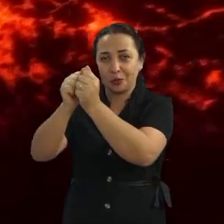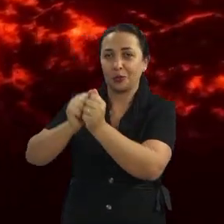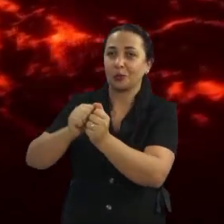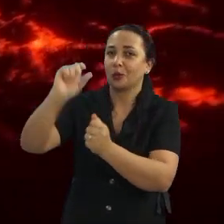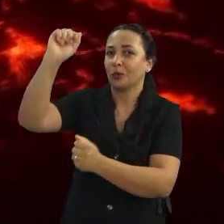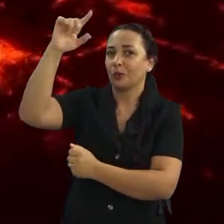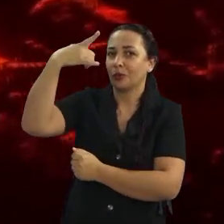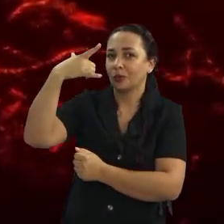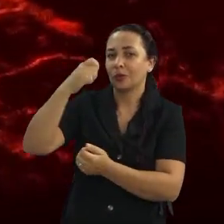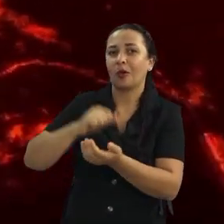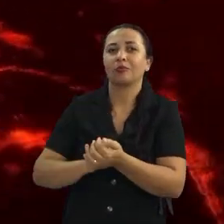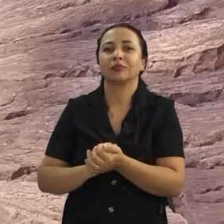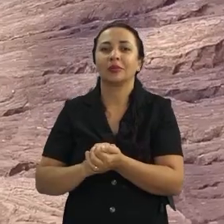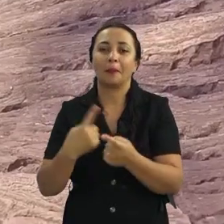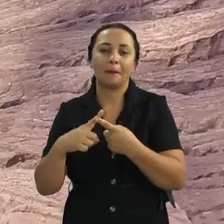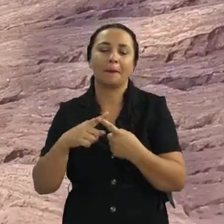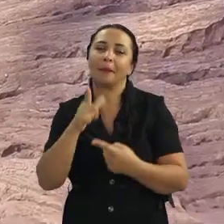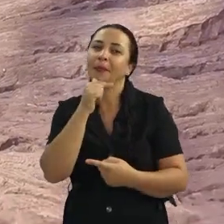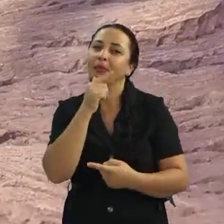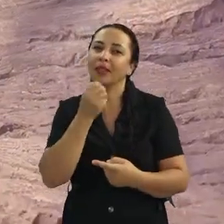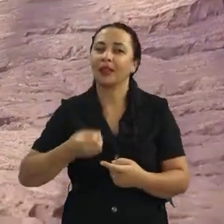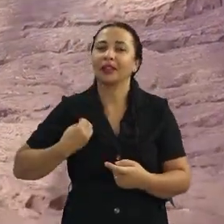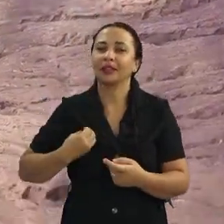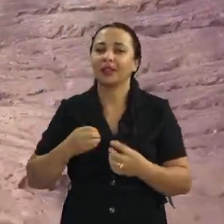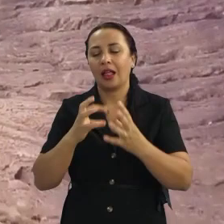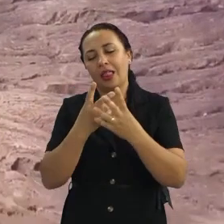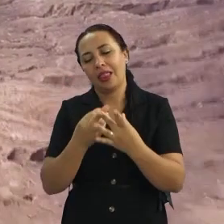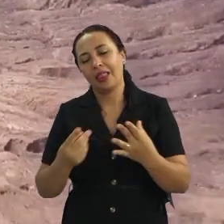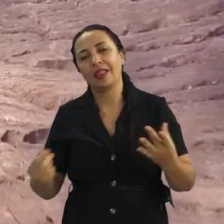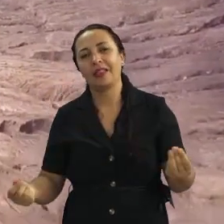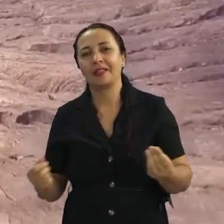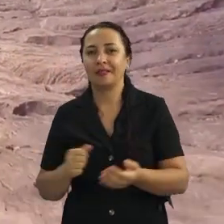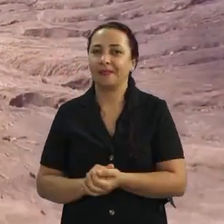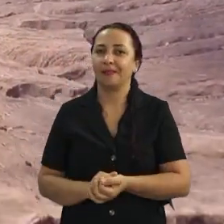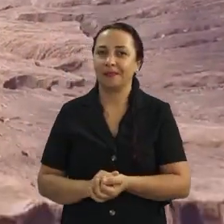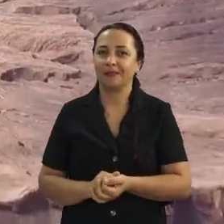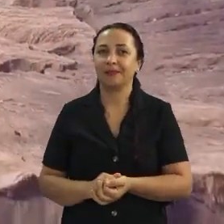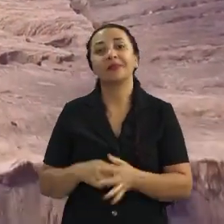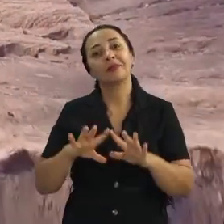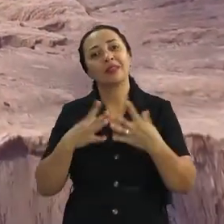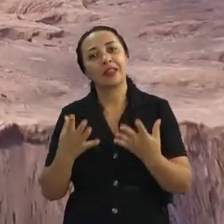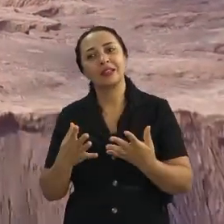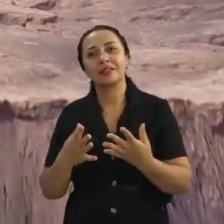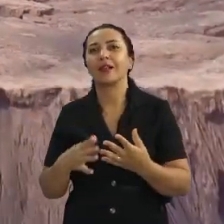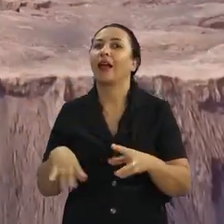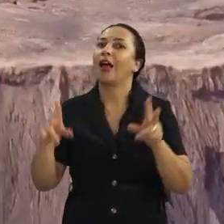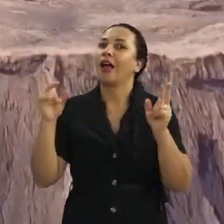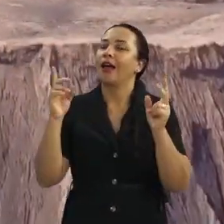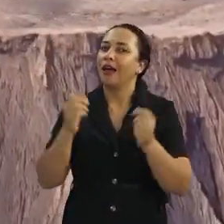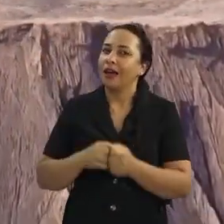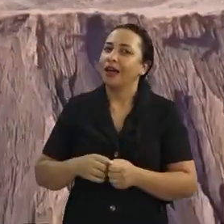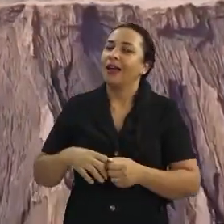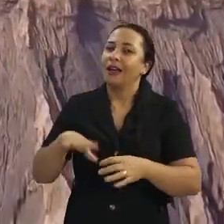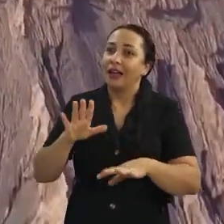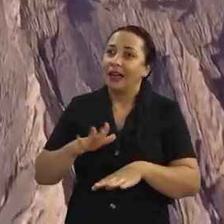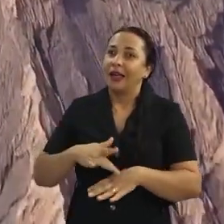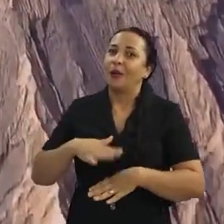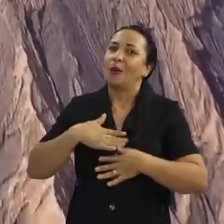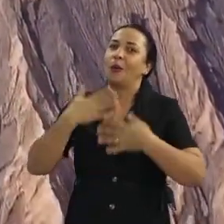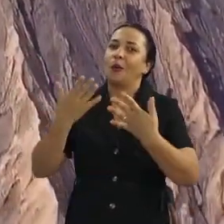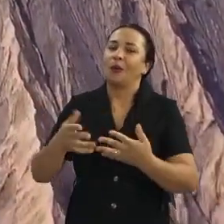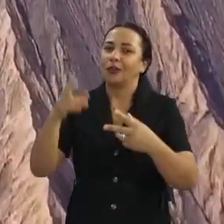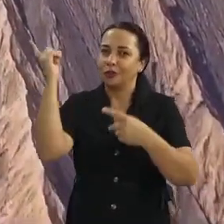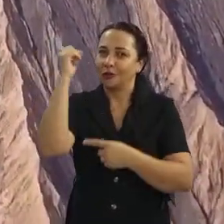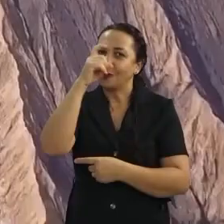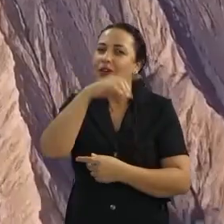está em situação líquida né É aí sim uma questão de Raridade então